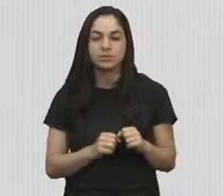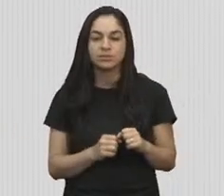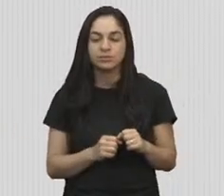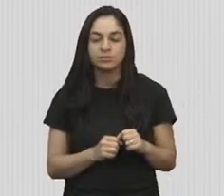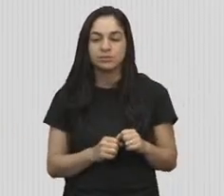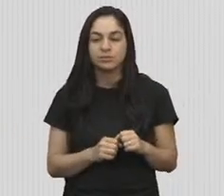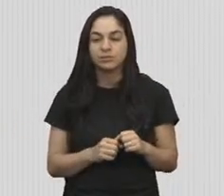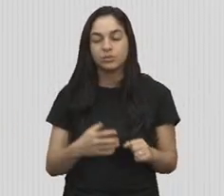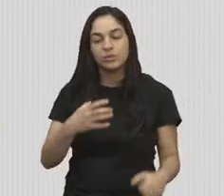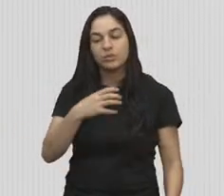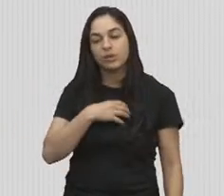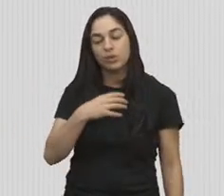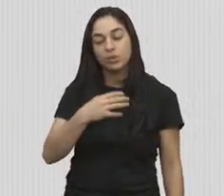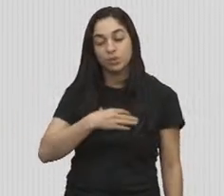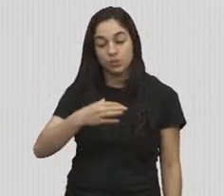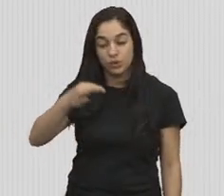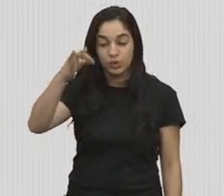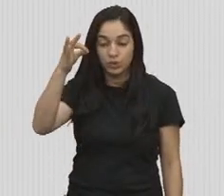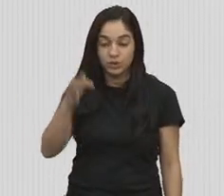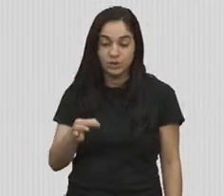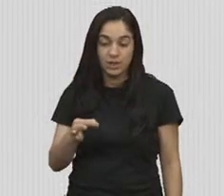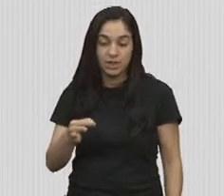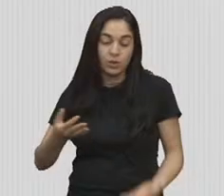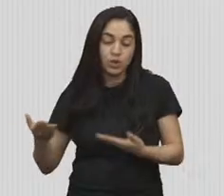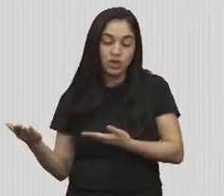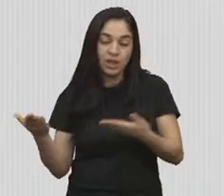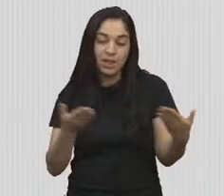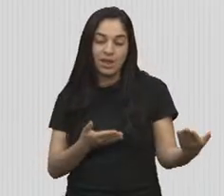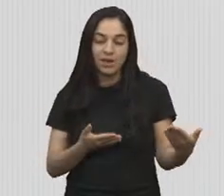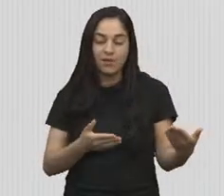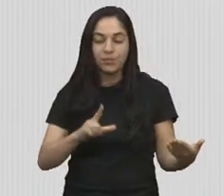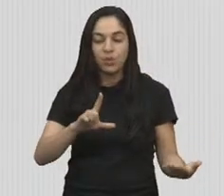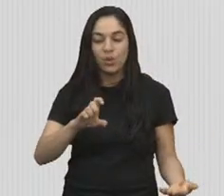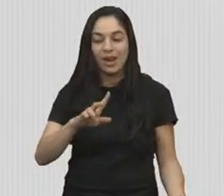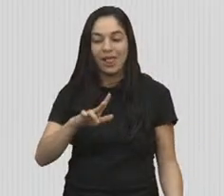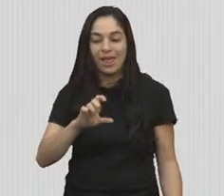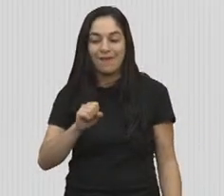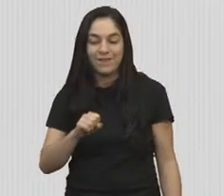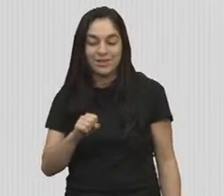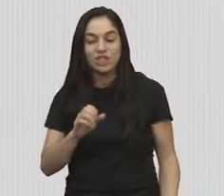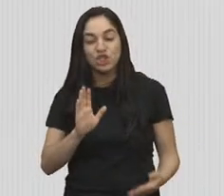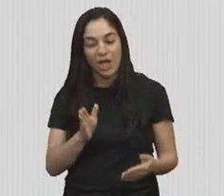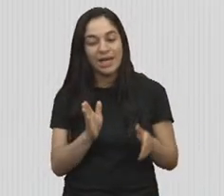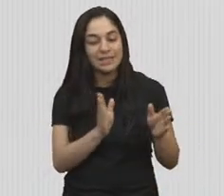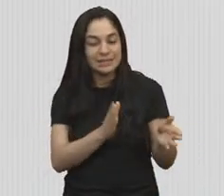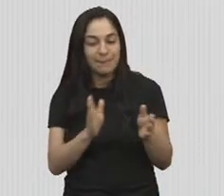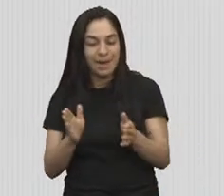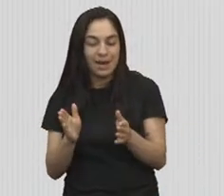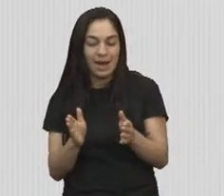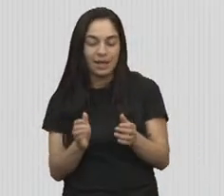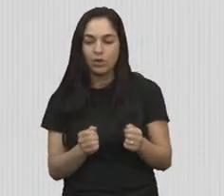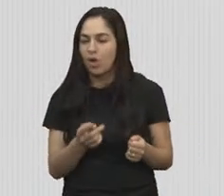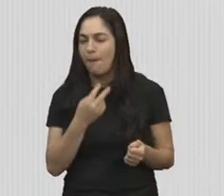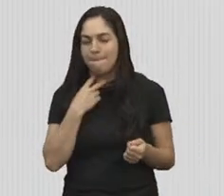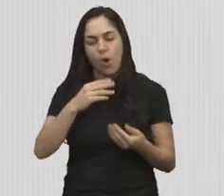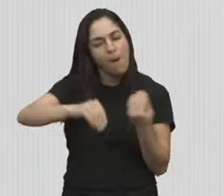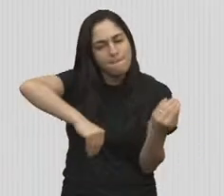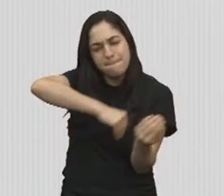A forma correta de levar isso no leve é levar separado, né? Não levar o